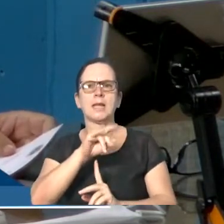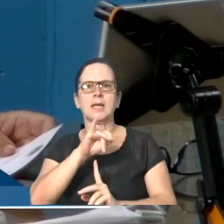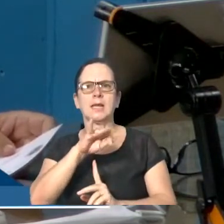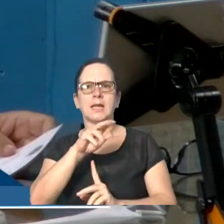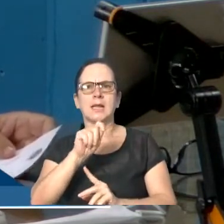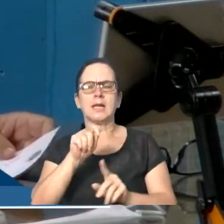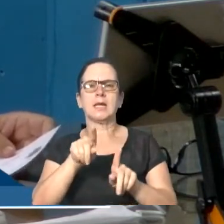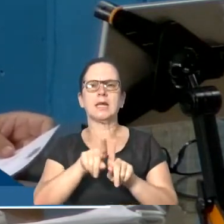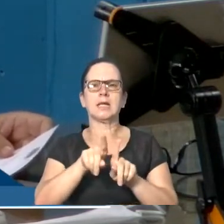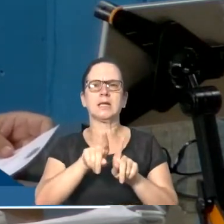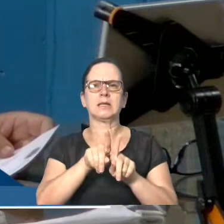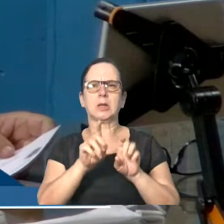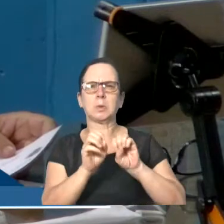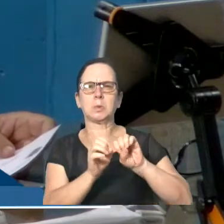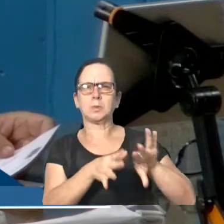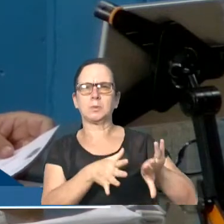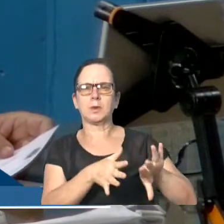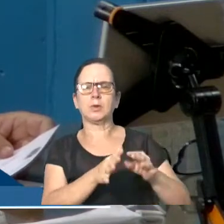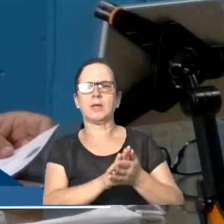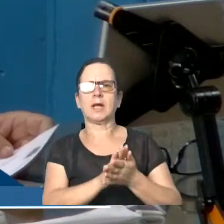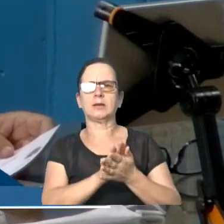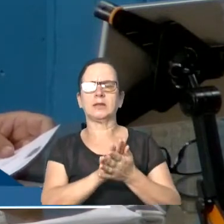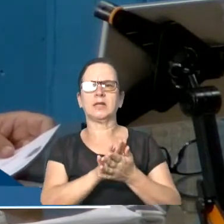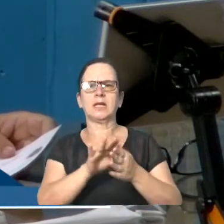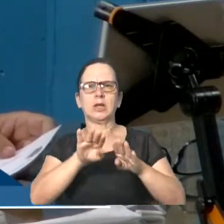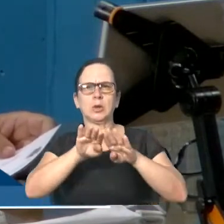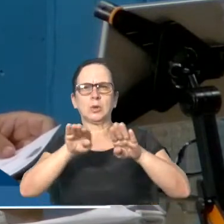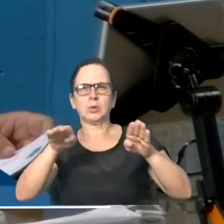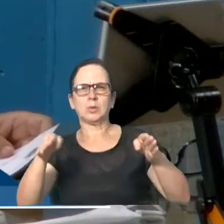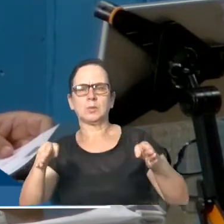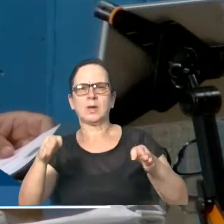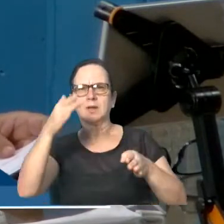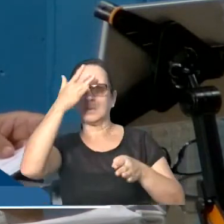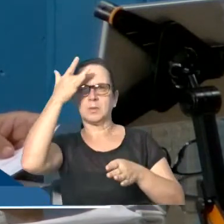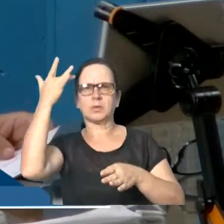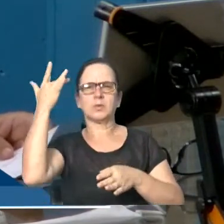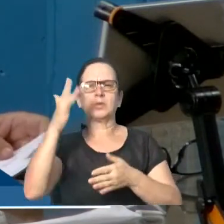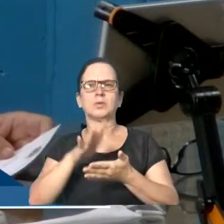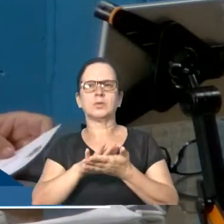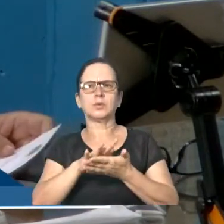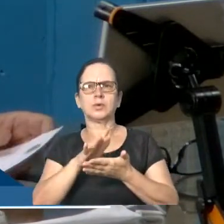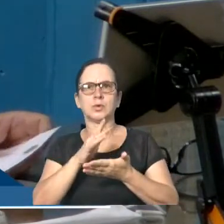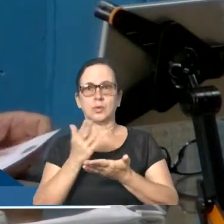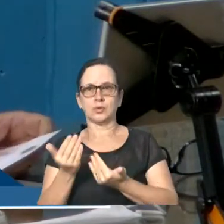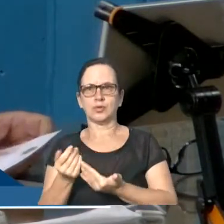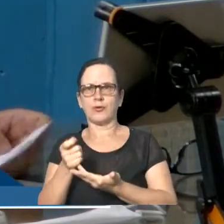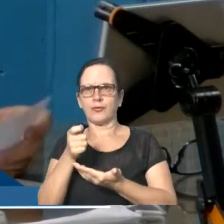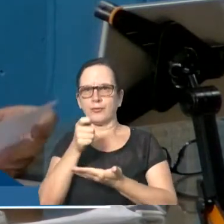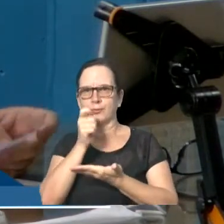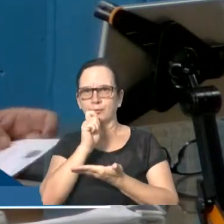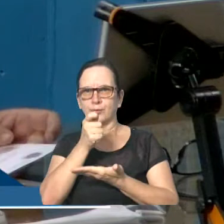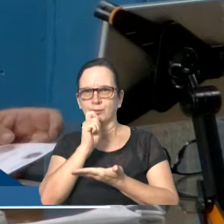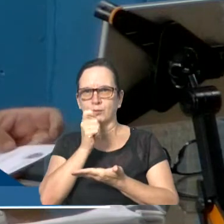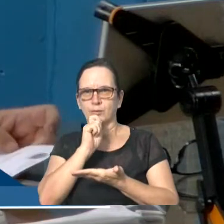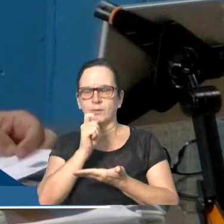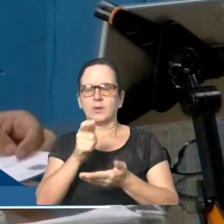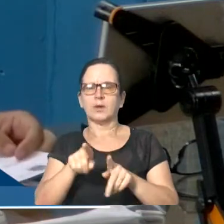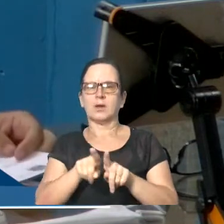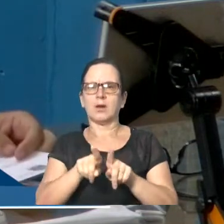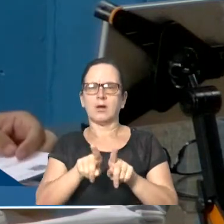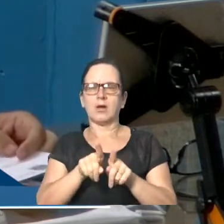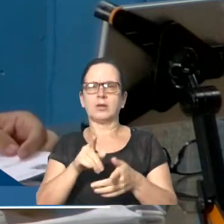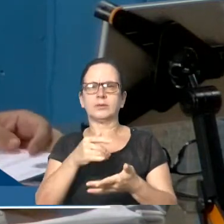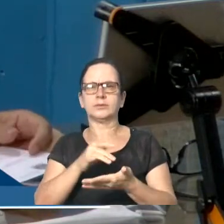virar palco para que os adolescentes trilhem um mau caminho por conta do uso de drogas e álcool, por não ter uma